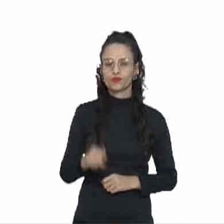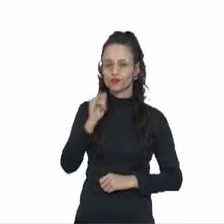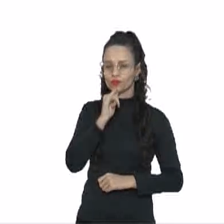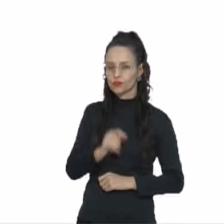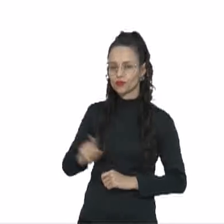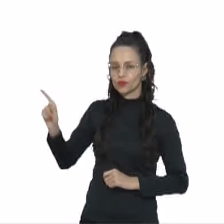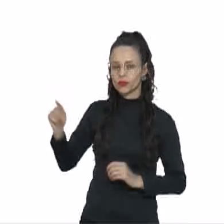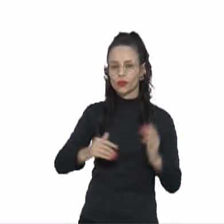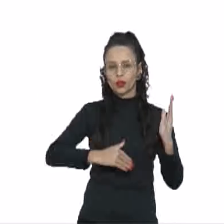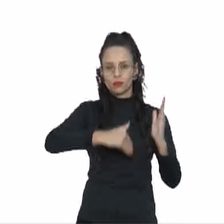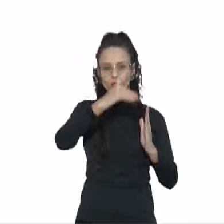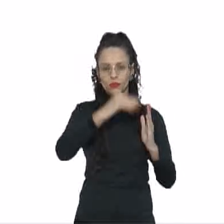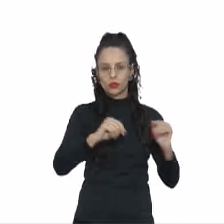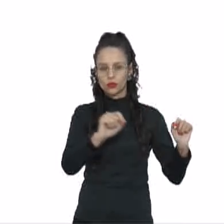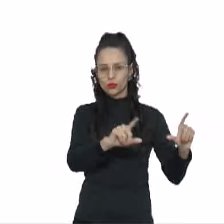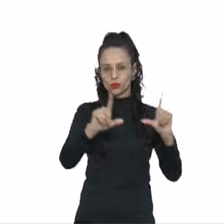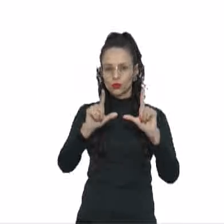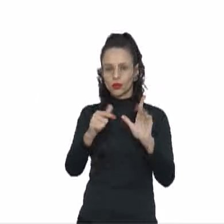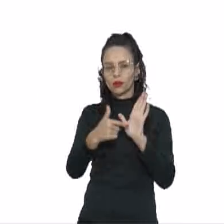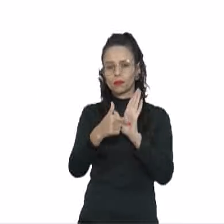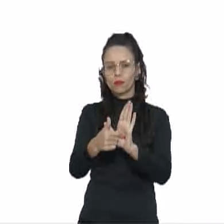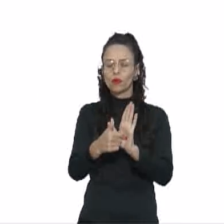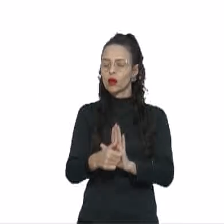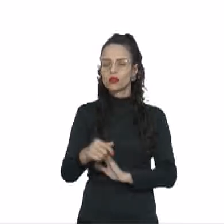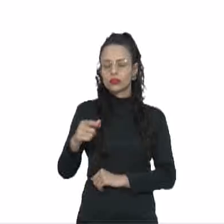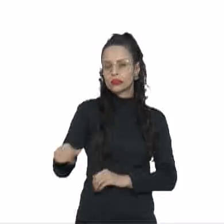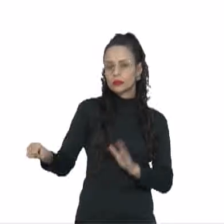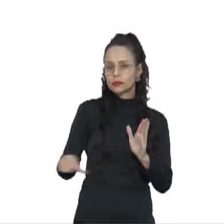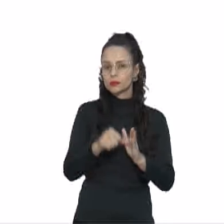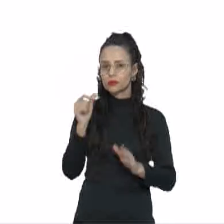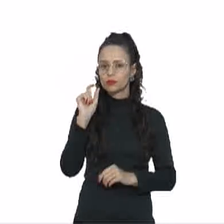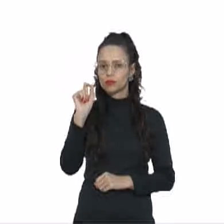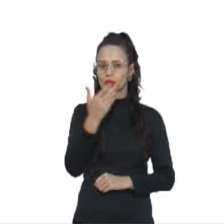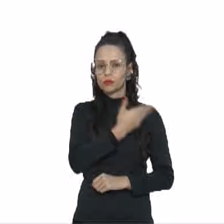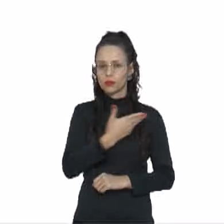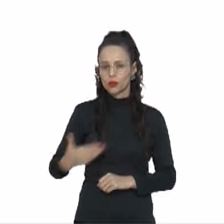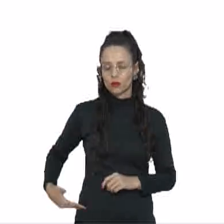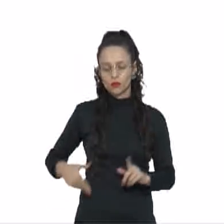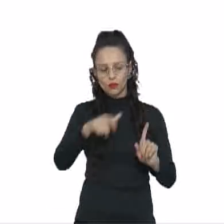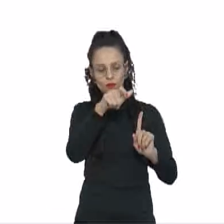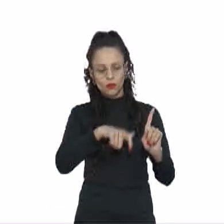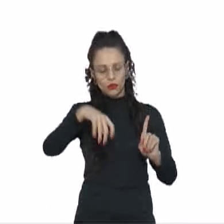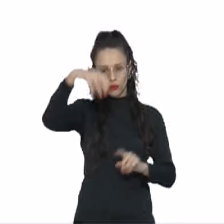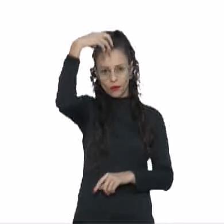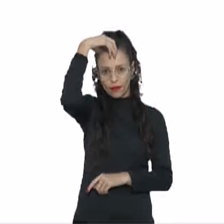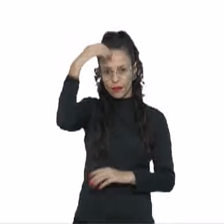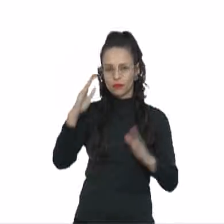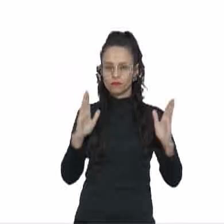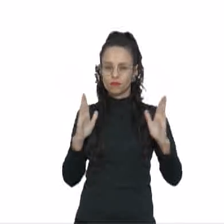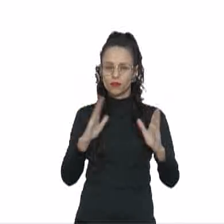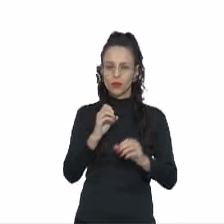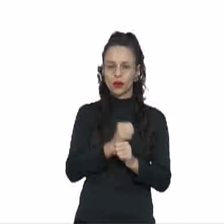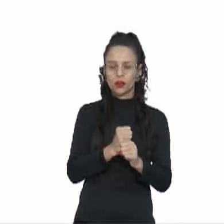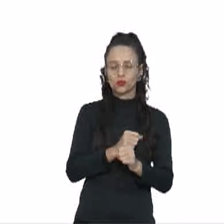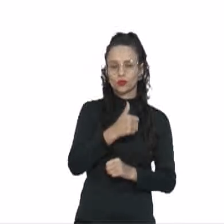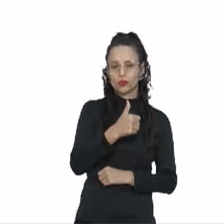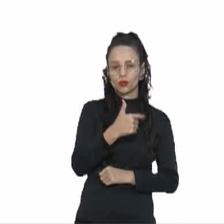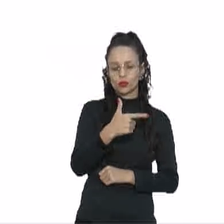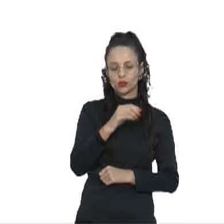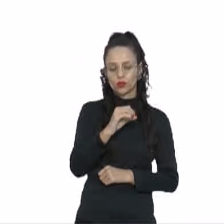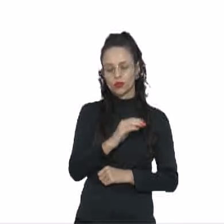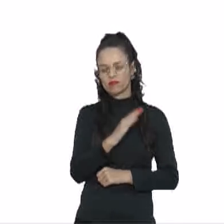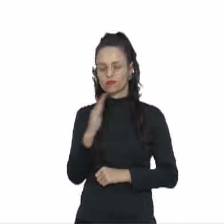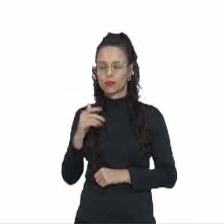uma representação de Manco Cápac, considerado um governante inca entre 1200 a 1230. A